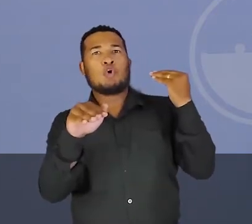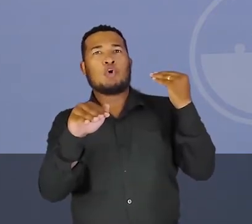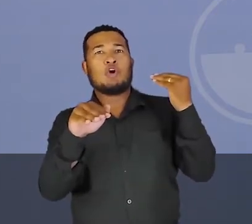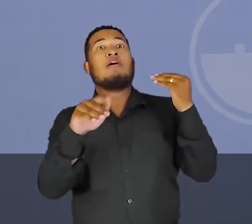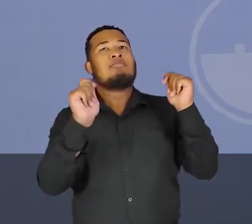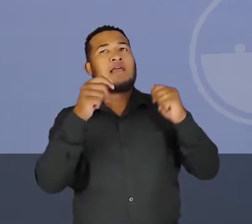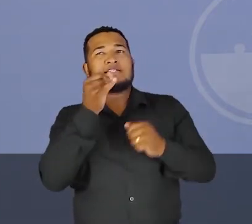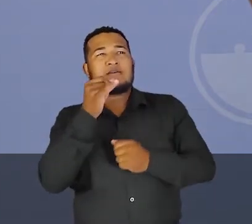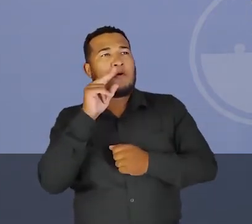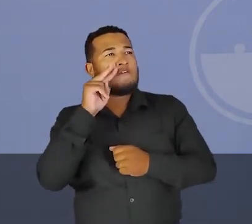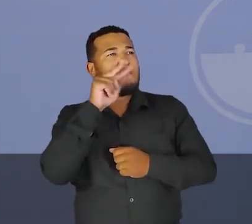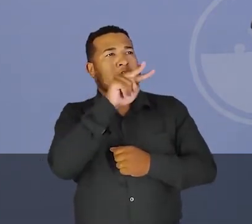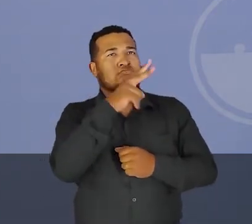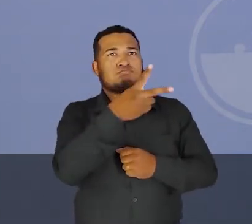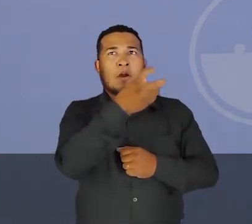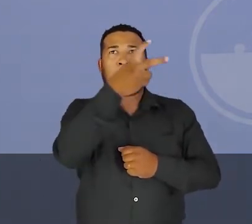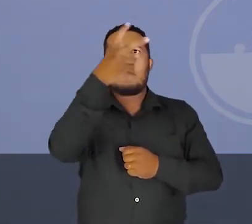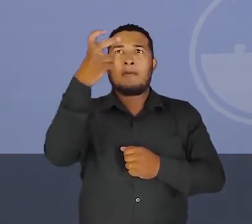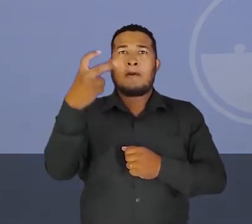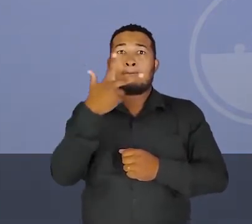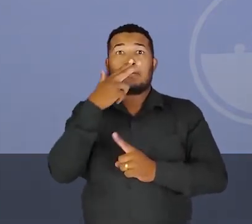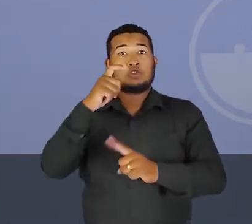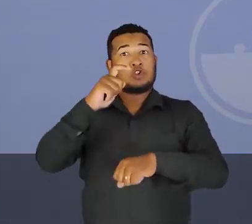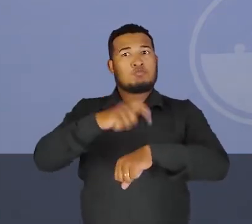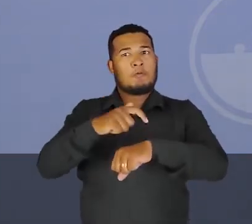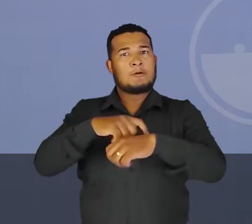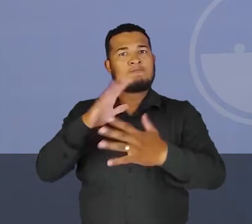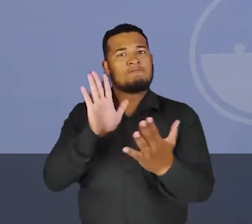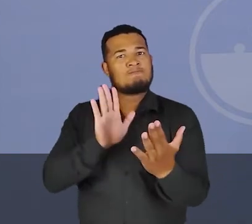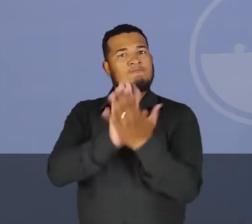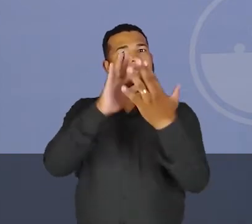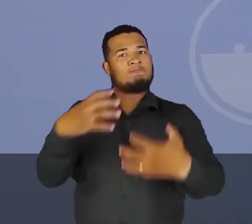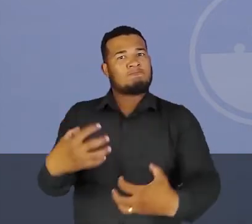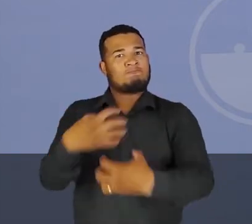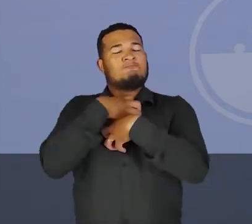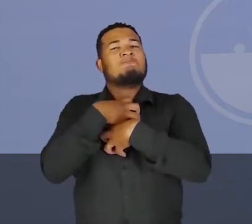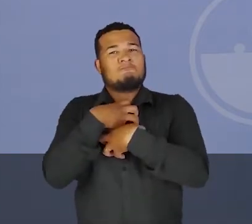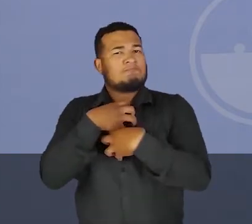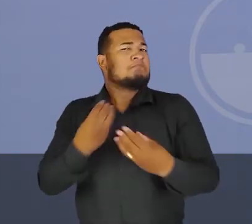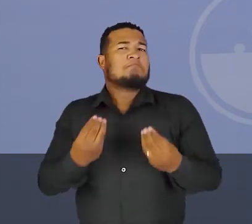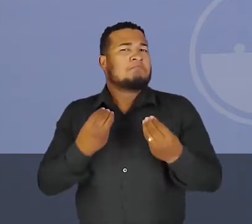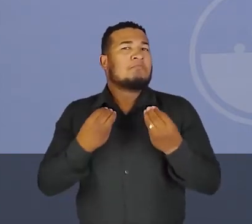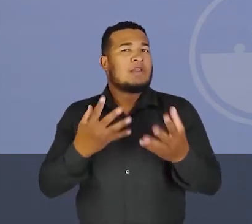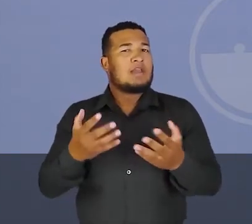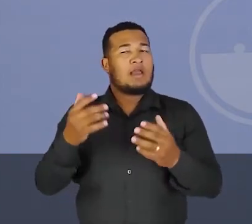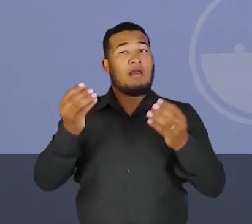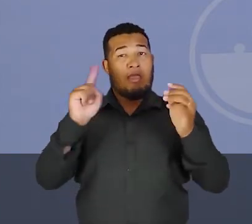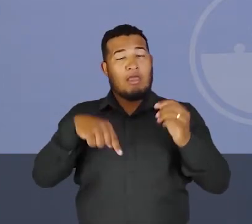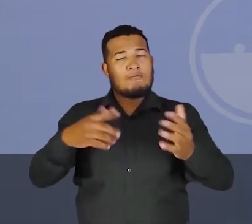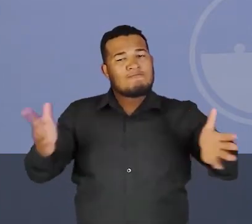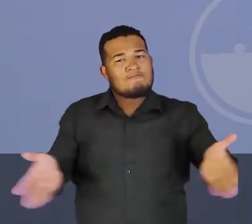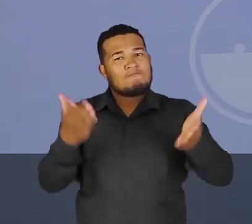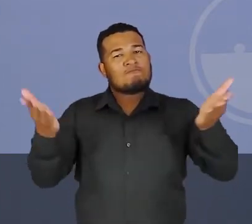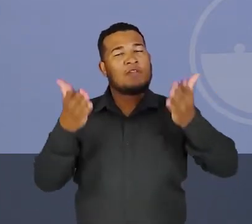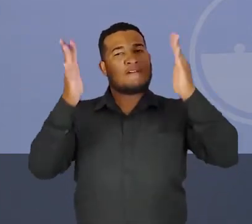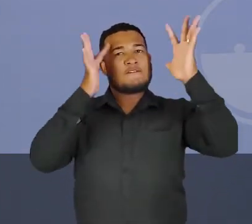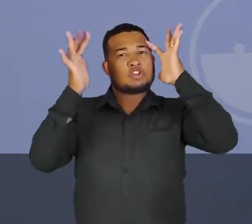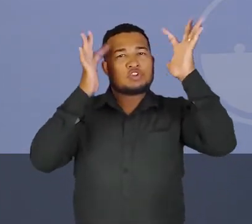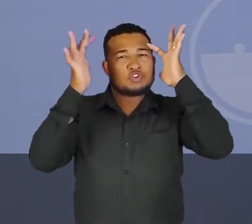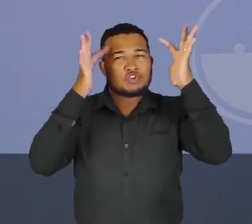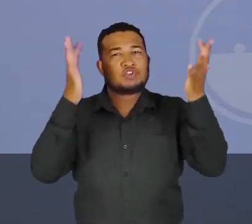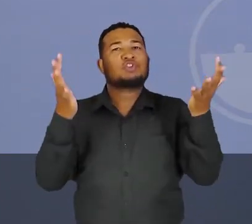arte, de repente, é esse momento de choque que nos traz, né, para um processo de reflexão, né, de